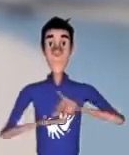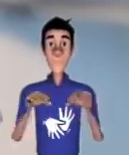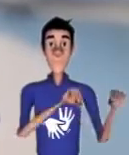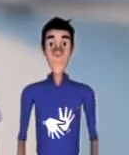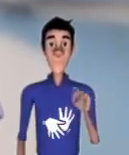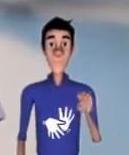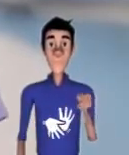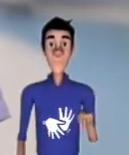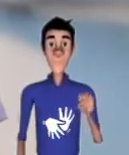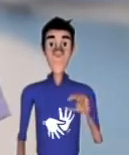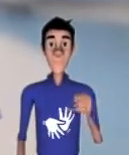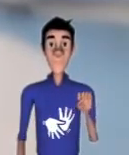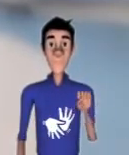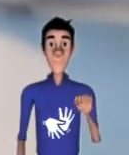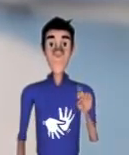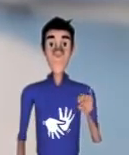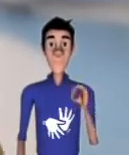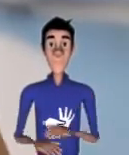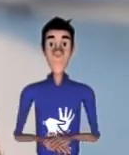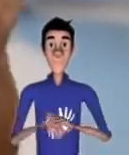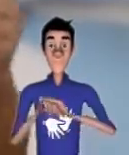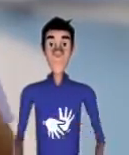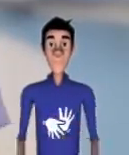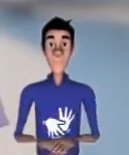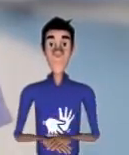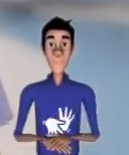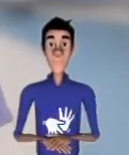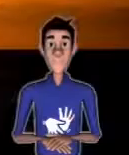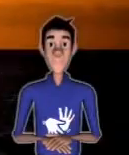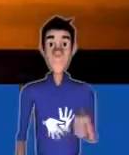deslocamento desnecessário de pacientes. Mais saúde e melhor